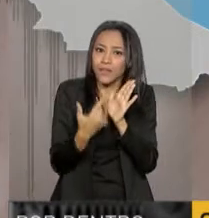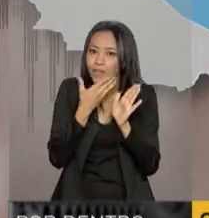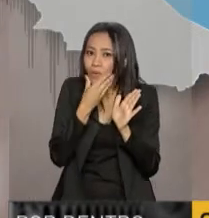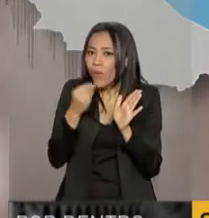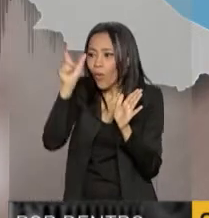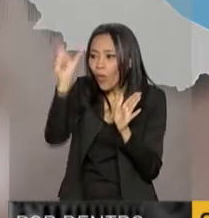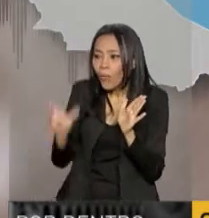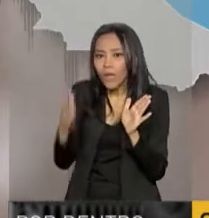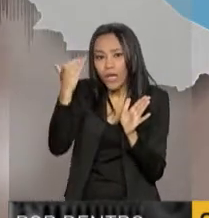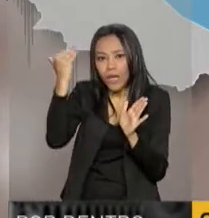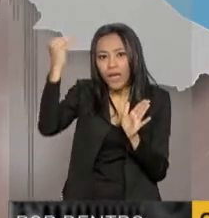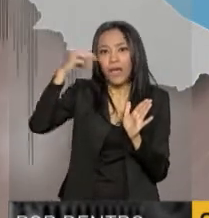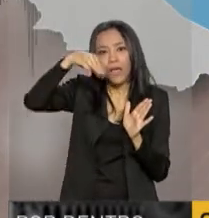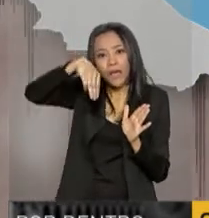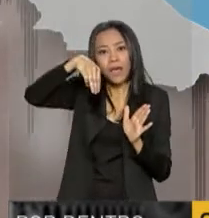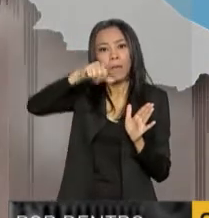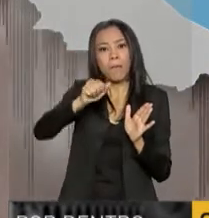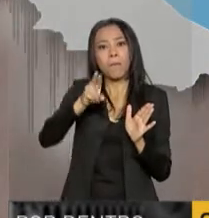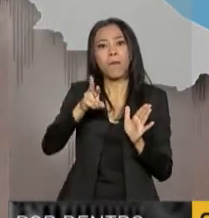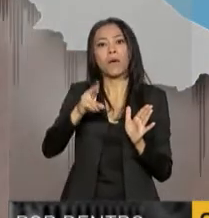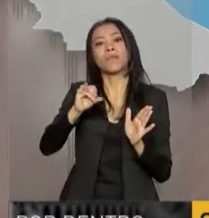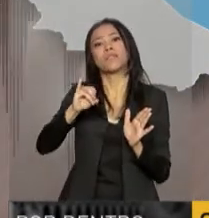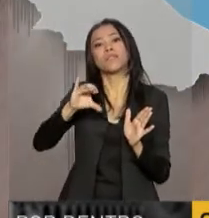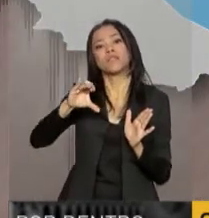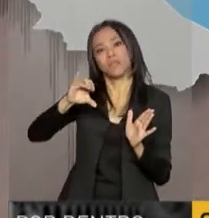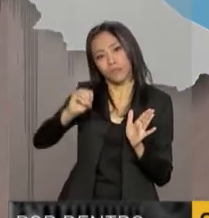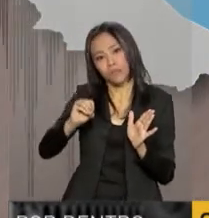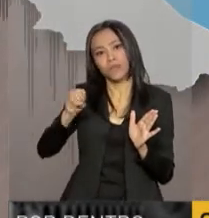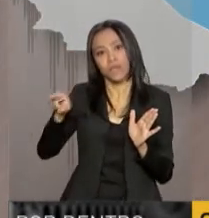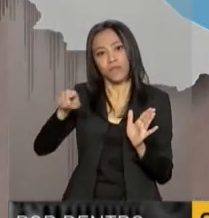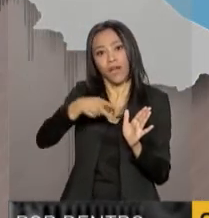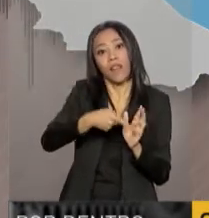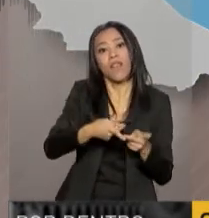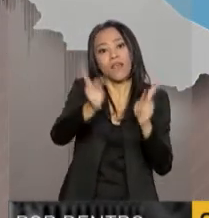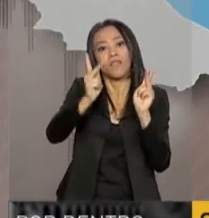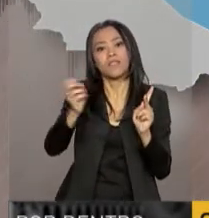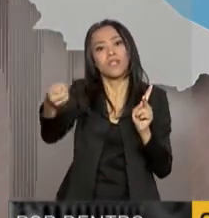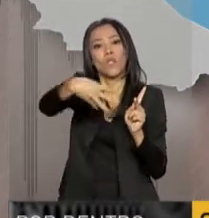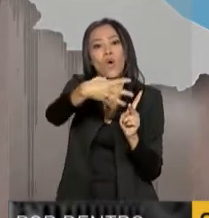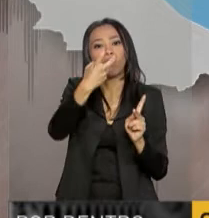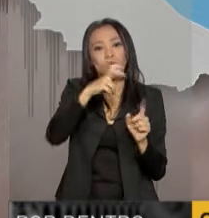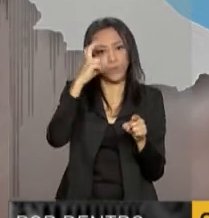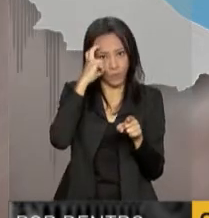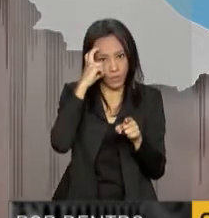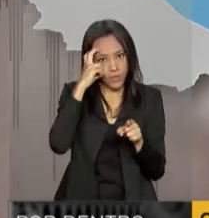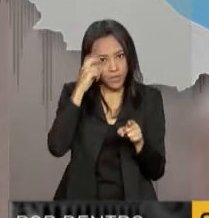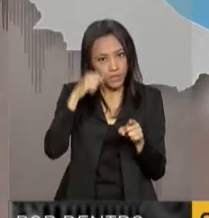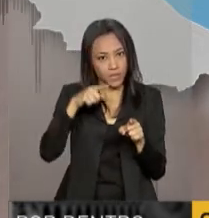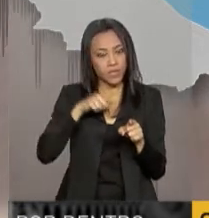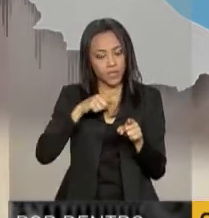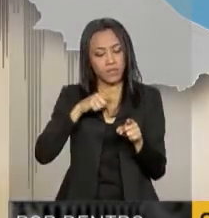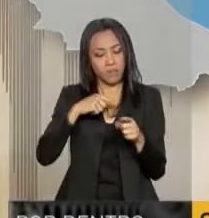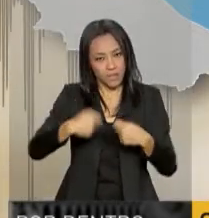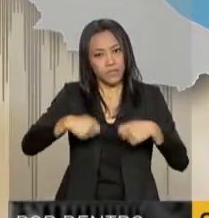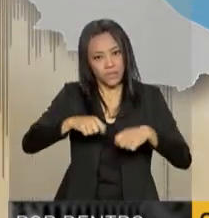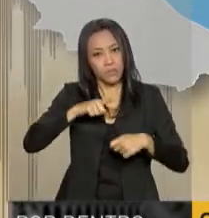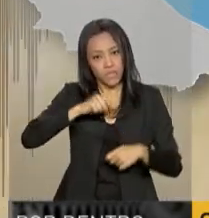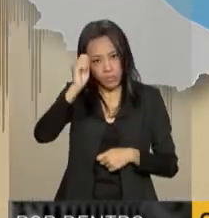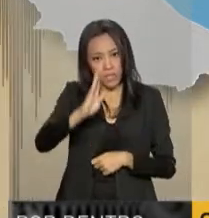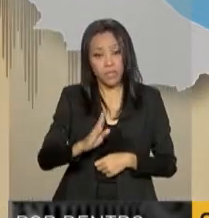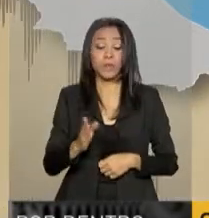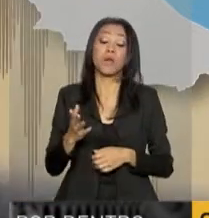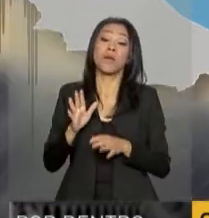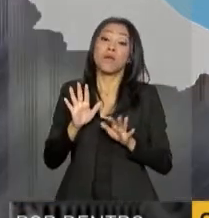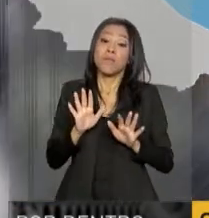sousa que vai fazer vai levar essa nova cultura o que nós queremos para o brasil e nós percebemos também